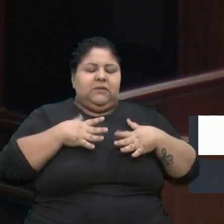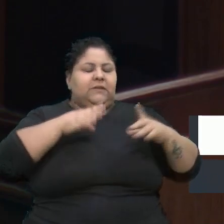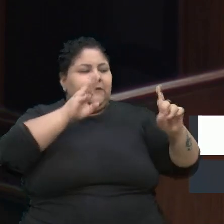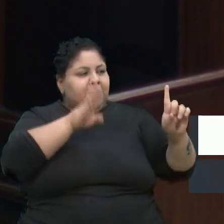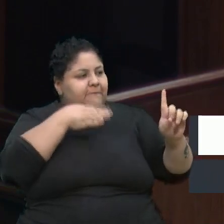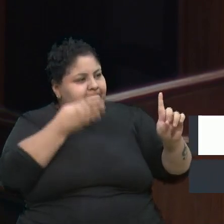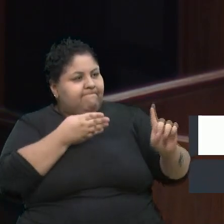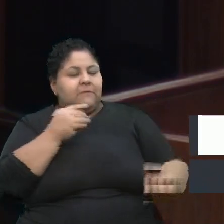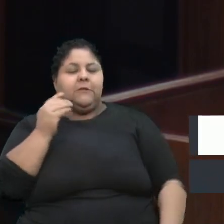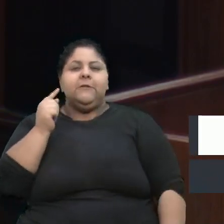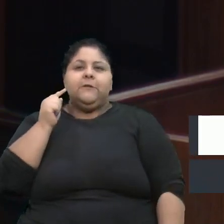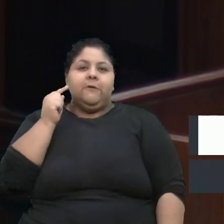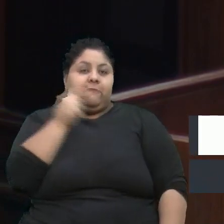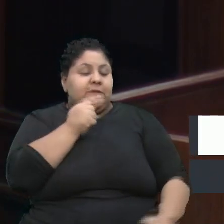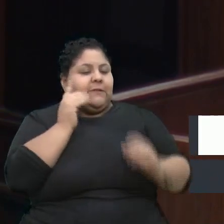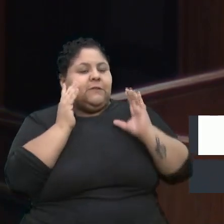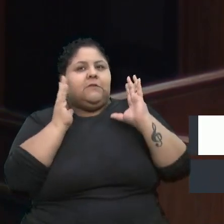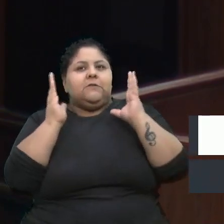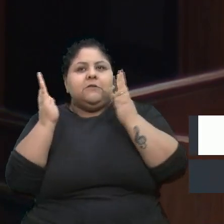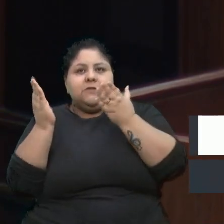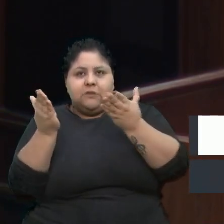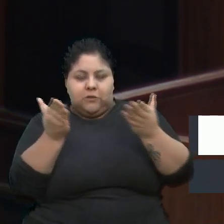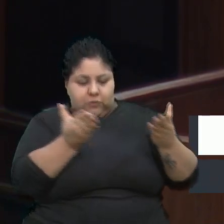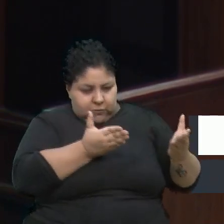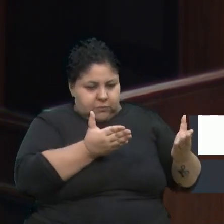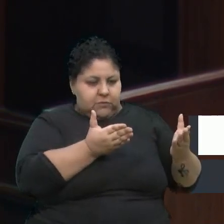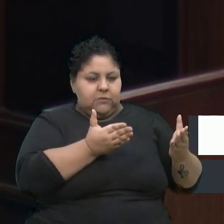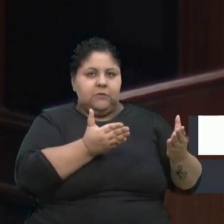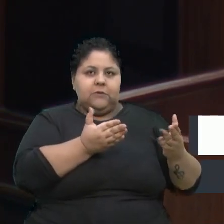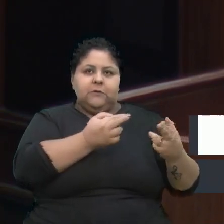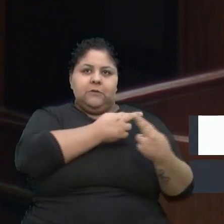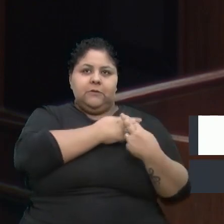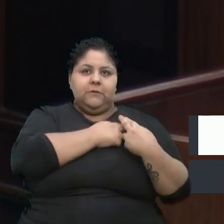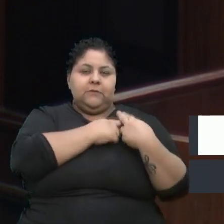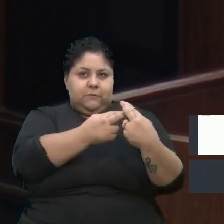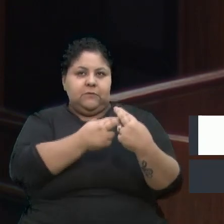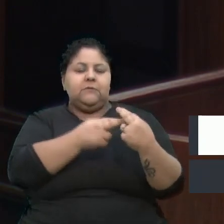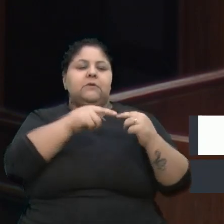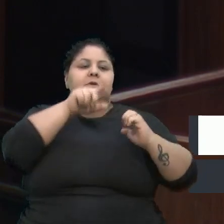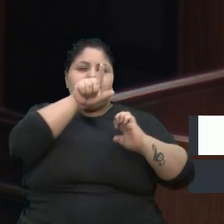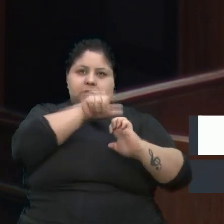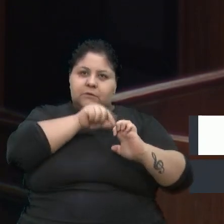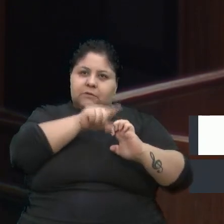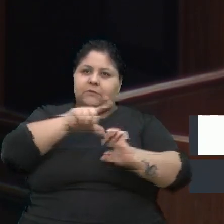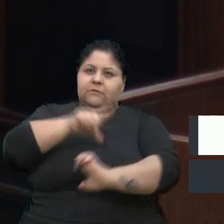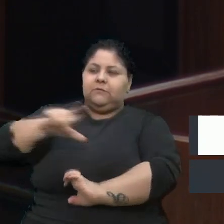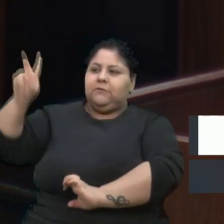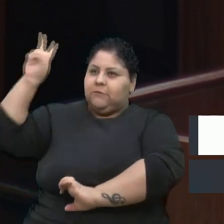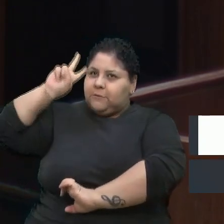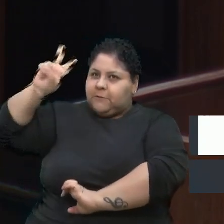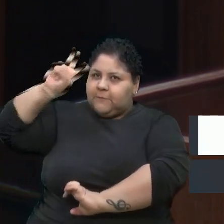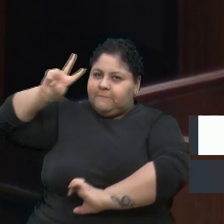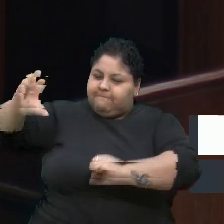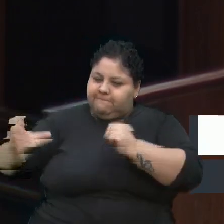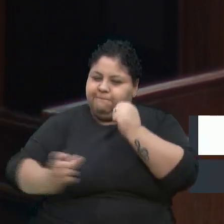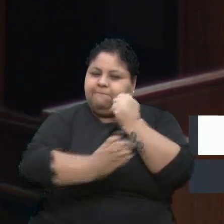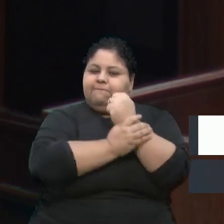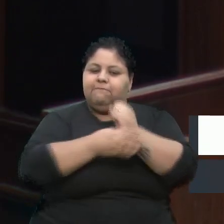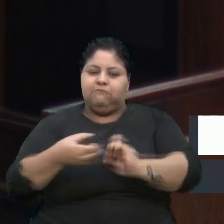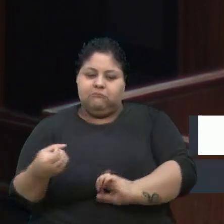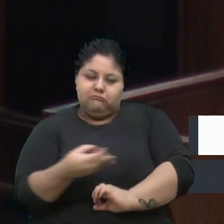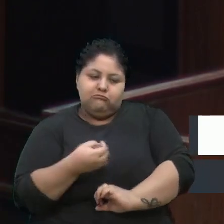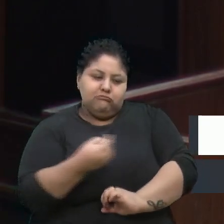ou outro. E esse espaço carrega no seu modelo de gestão, esse espírito que a gente sempre comenta